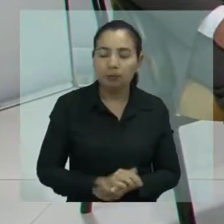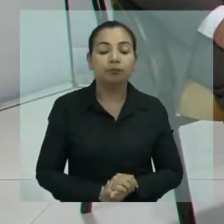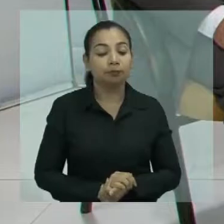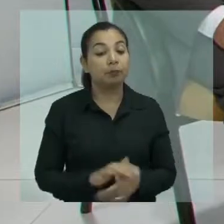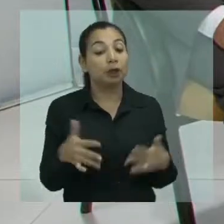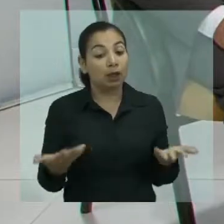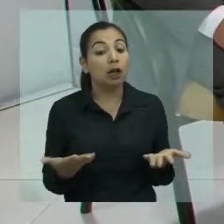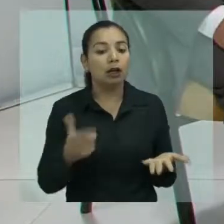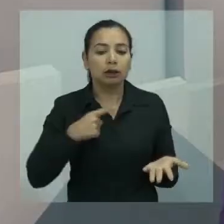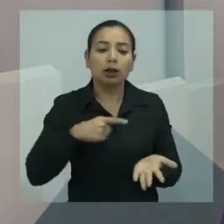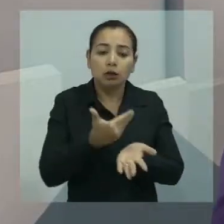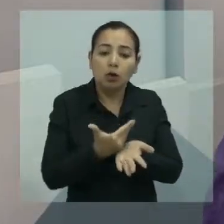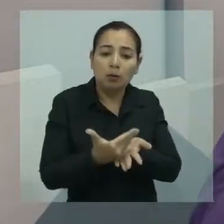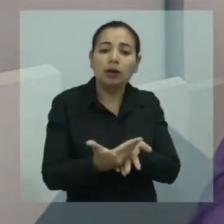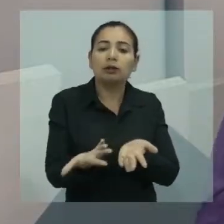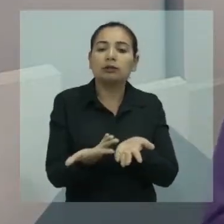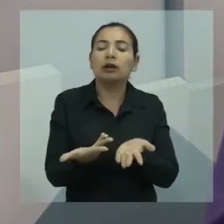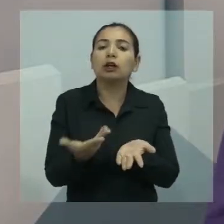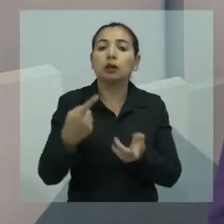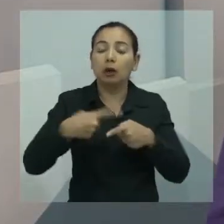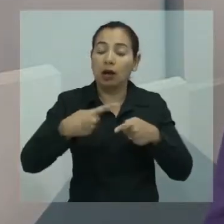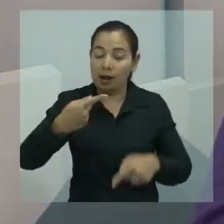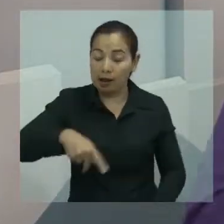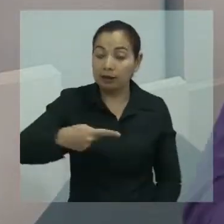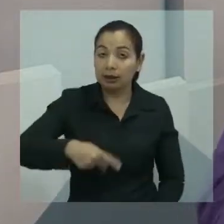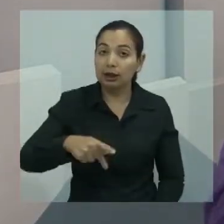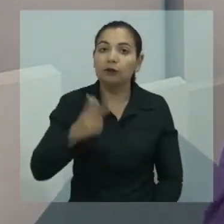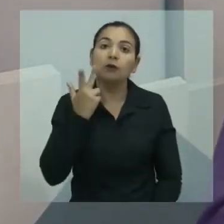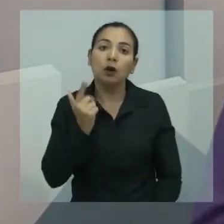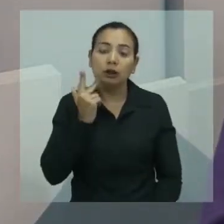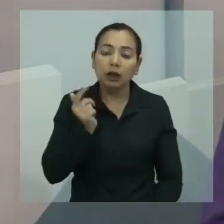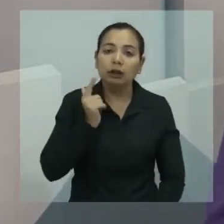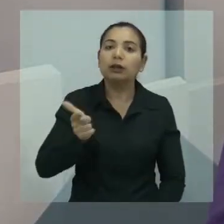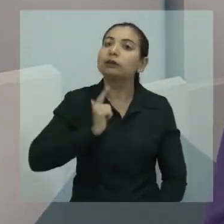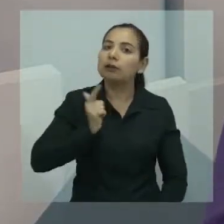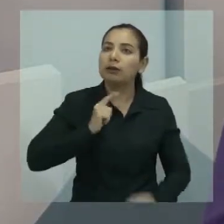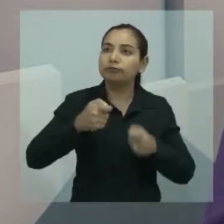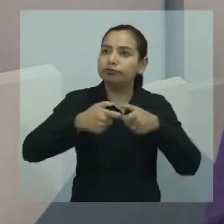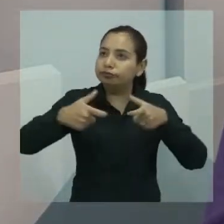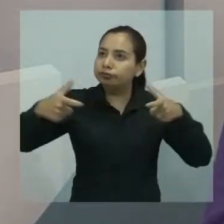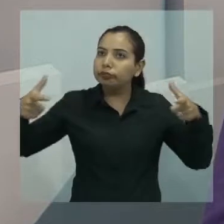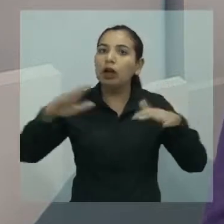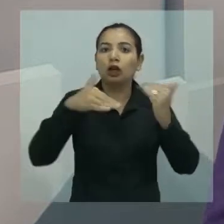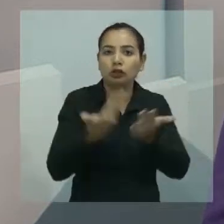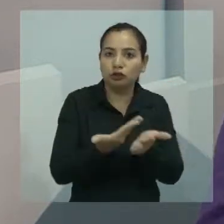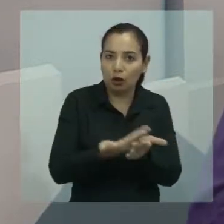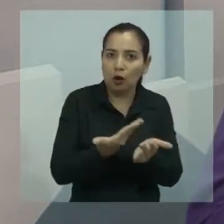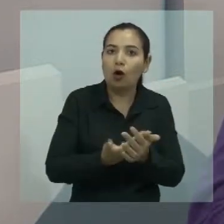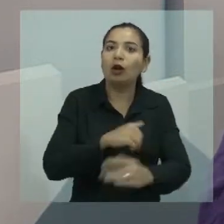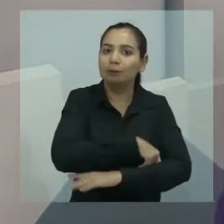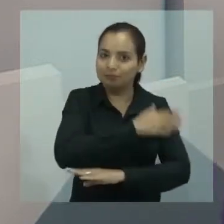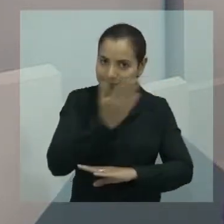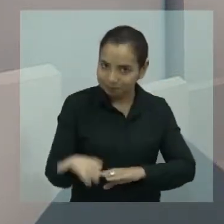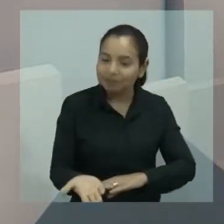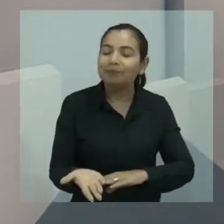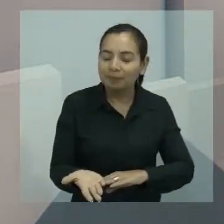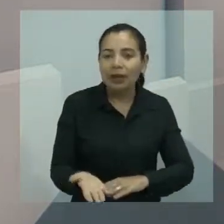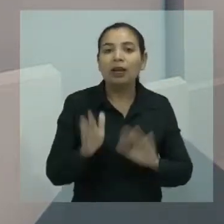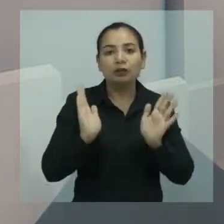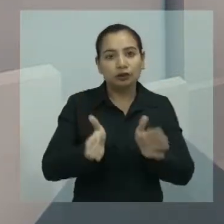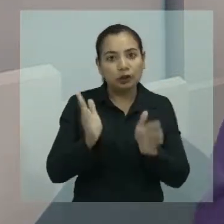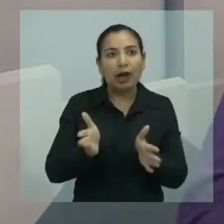para esse índice ser muito favorável, ou não? Ainda a gente está iniciando um processo, Fortaleza, por exemplo, está com